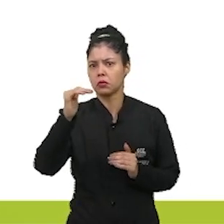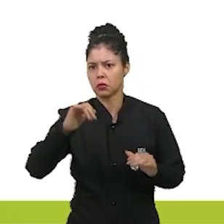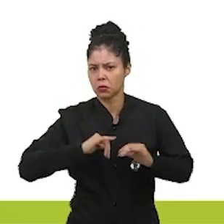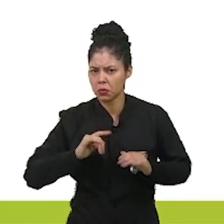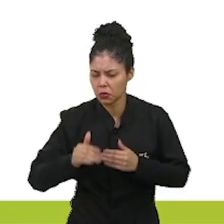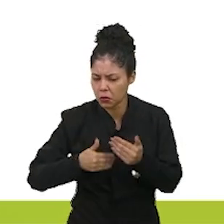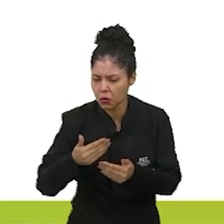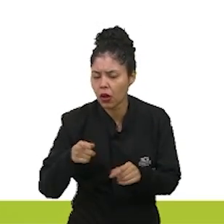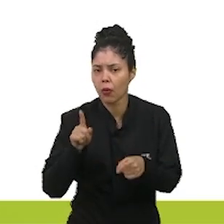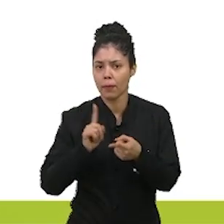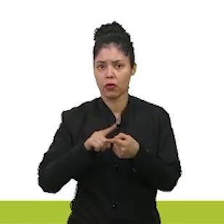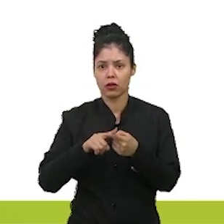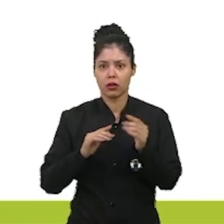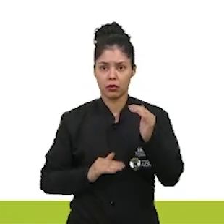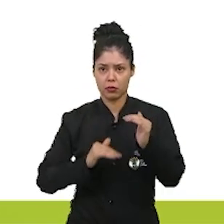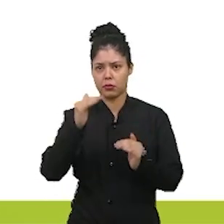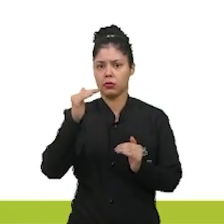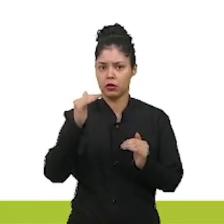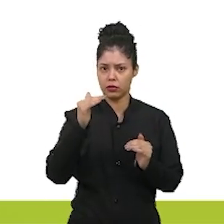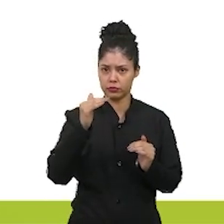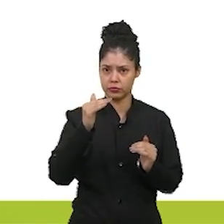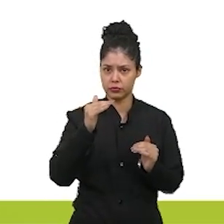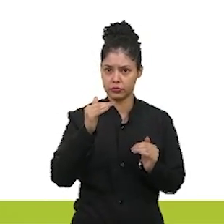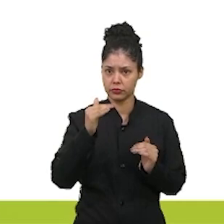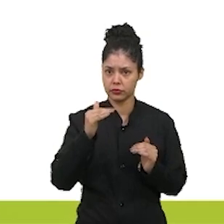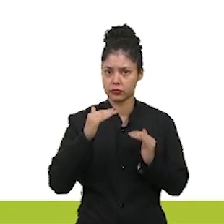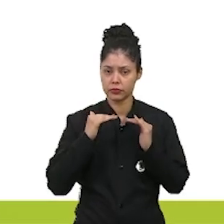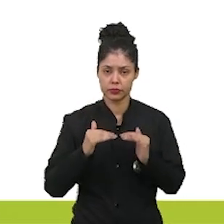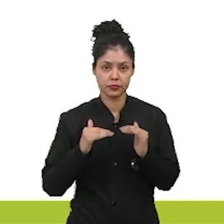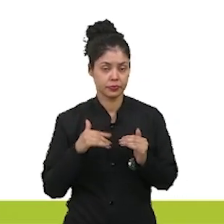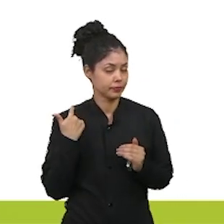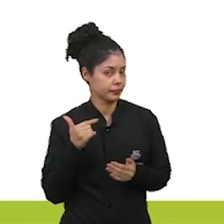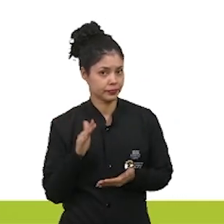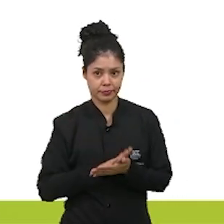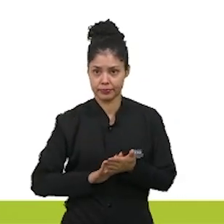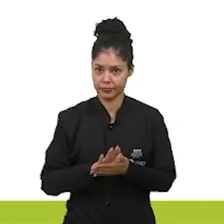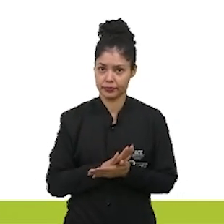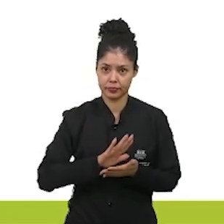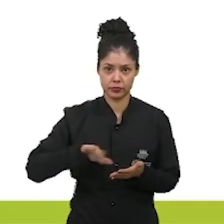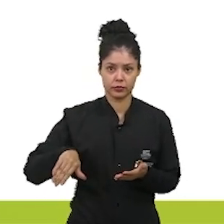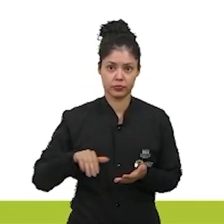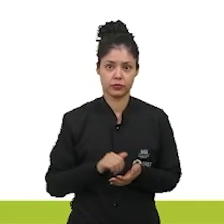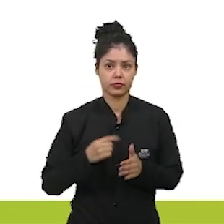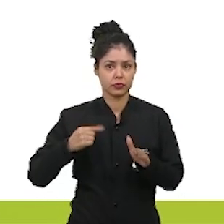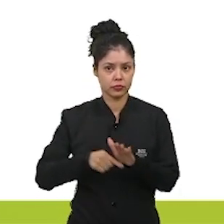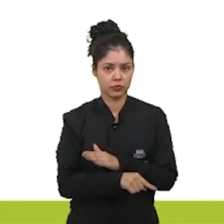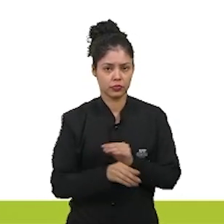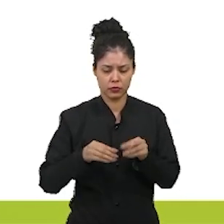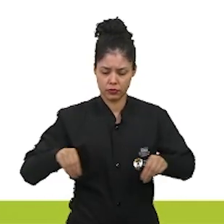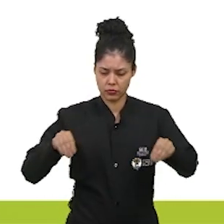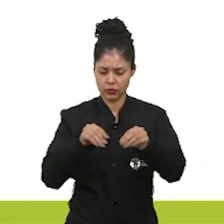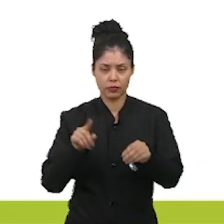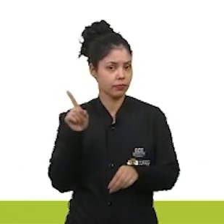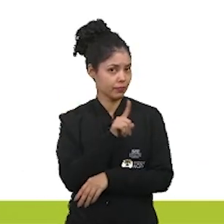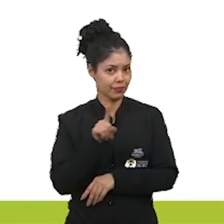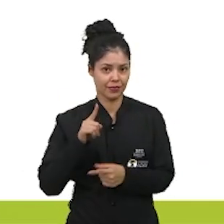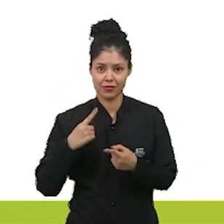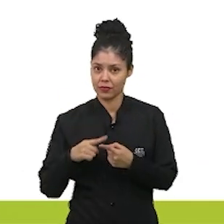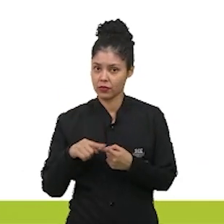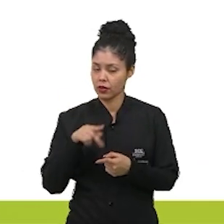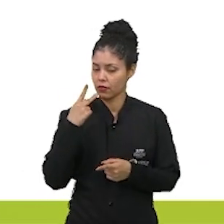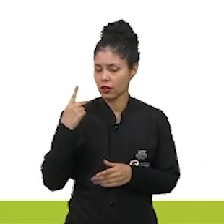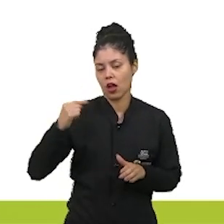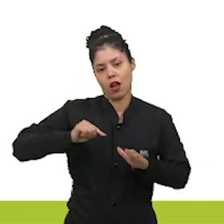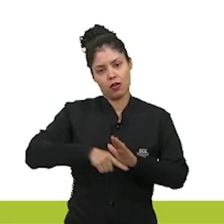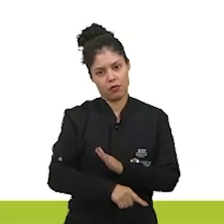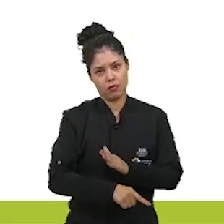esse processo porque o terreno está instável? Não tem nada a ver nesse momento, né? Profundidade do solo? Não, porque não estamos